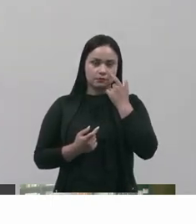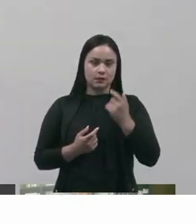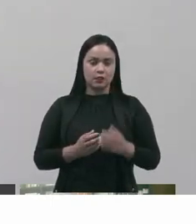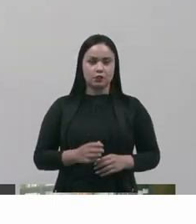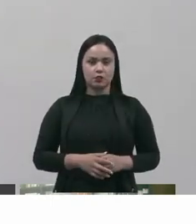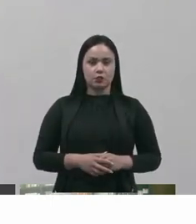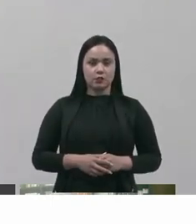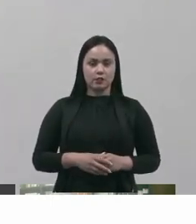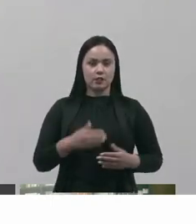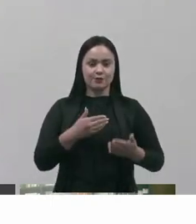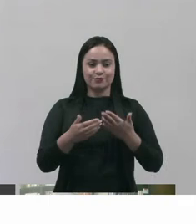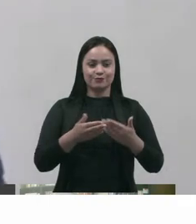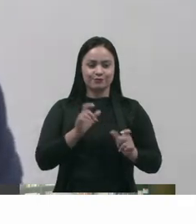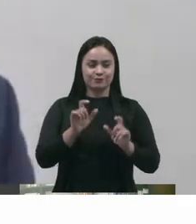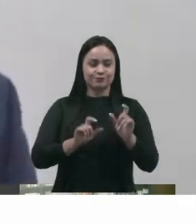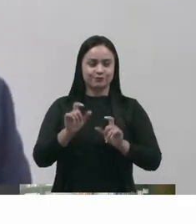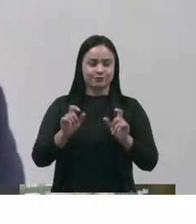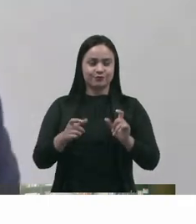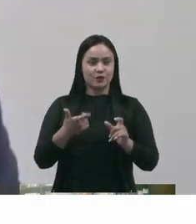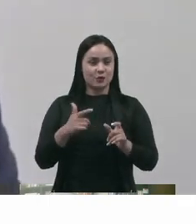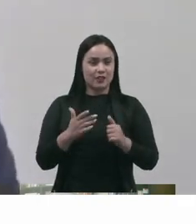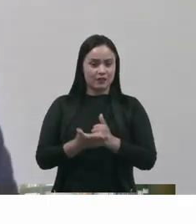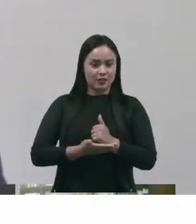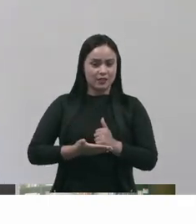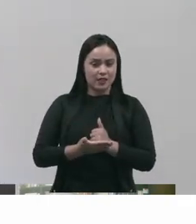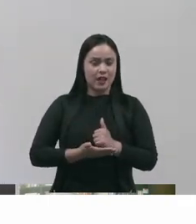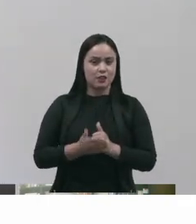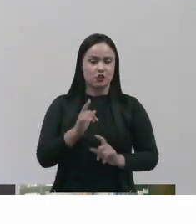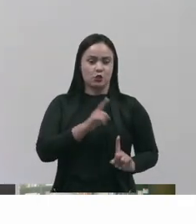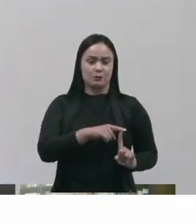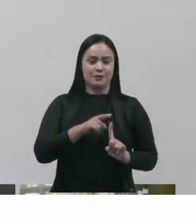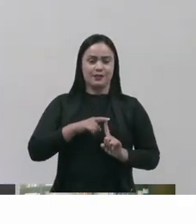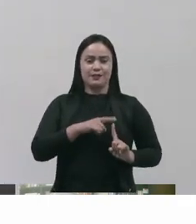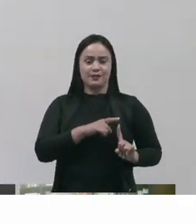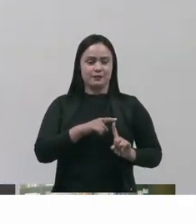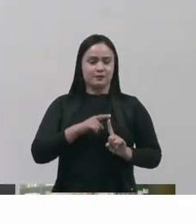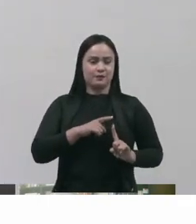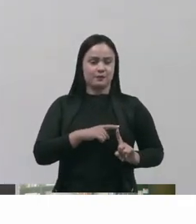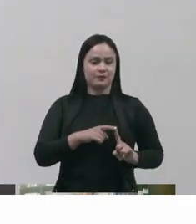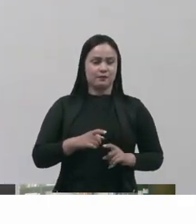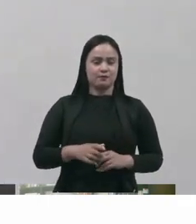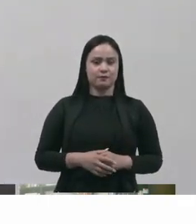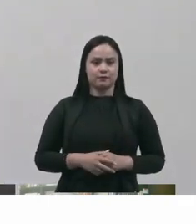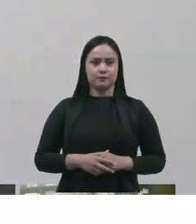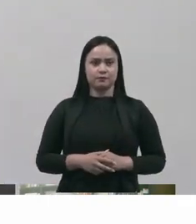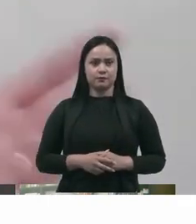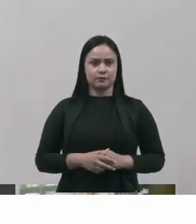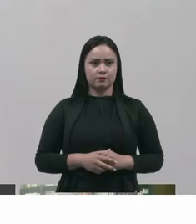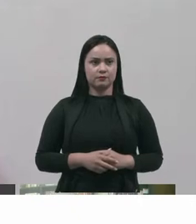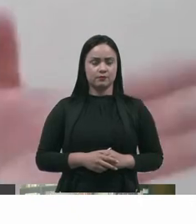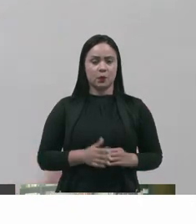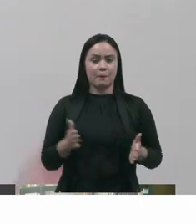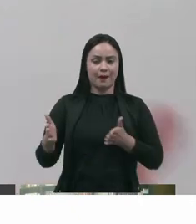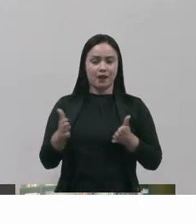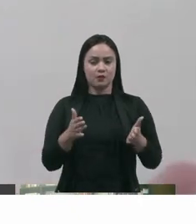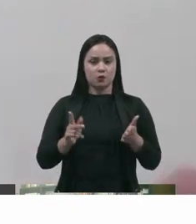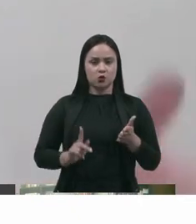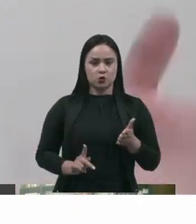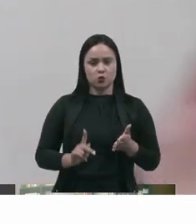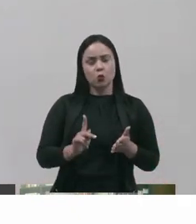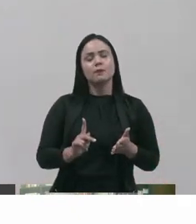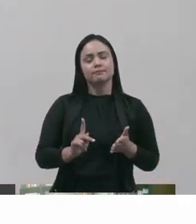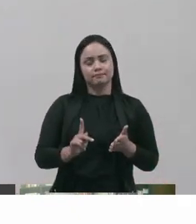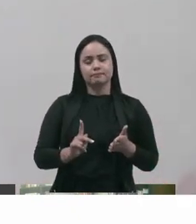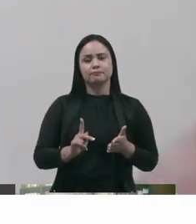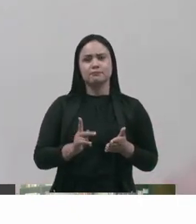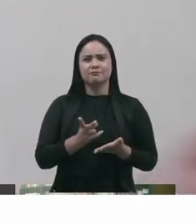independentemente da absolvição, que não se fundou na atipicidade, mas por outro fundamento, o prazo continua sendo